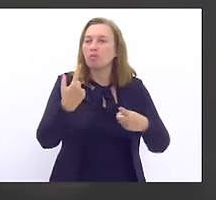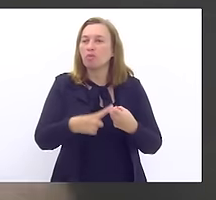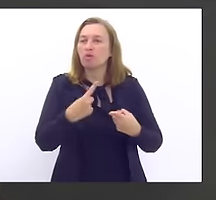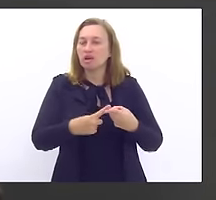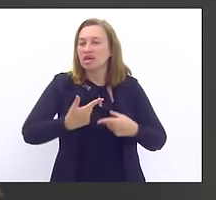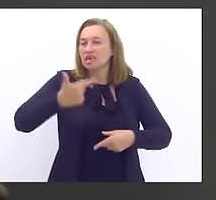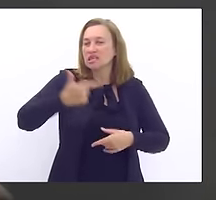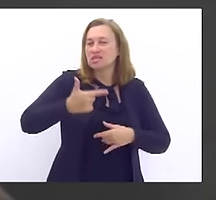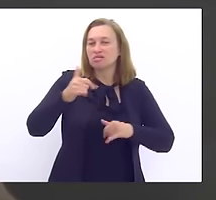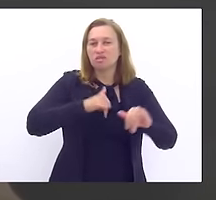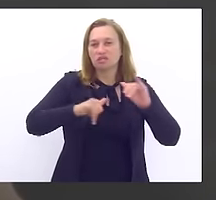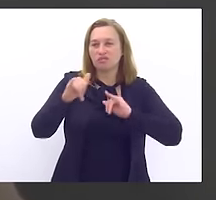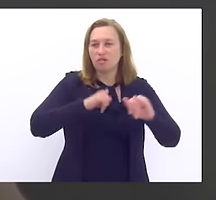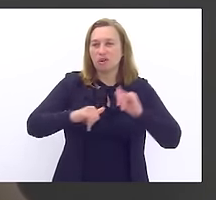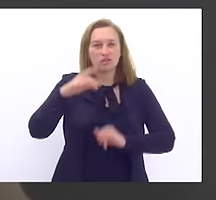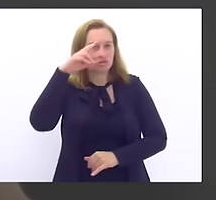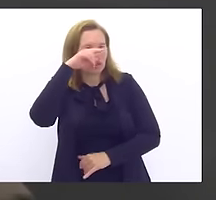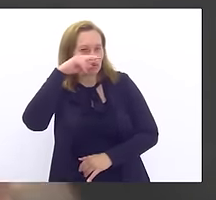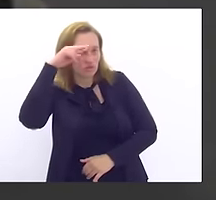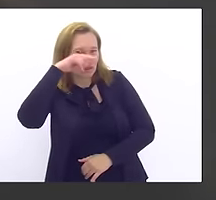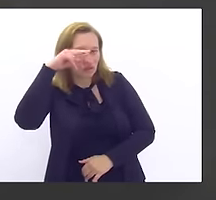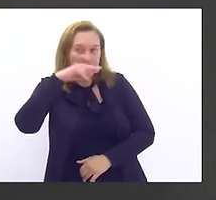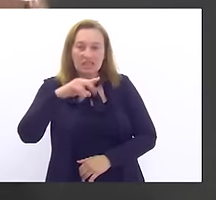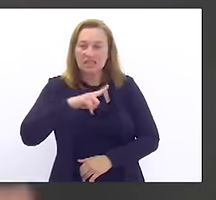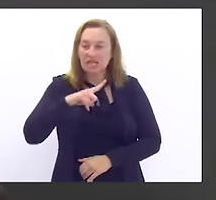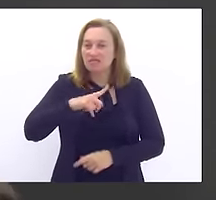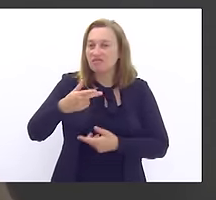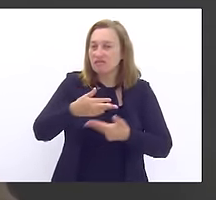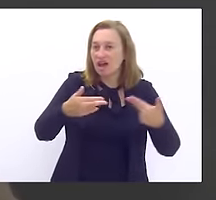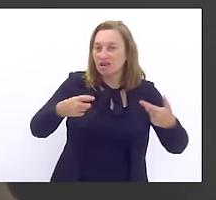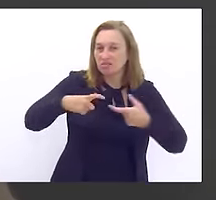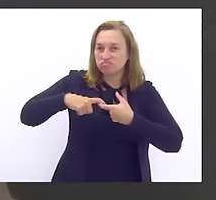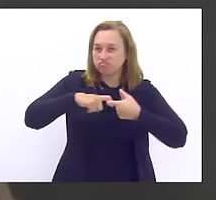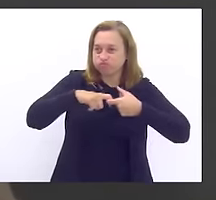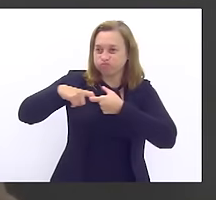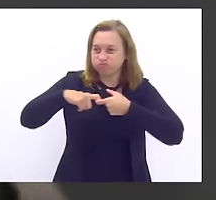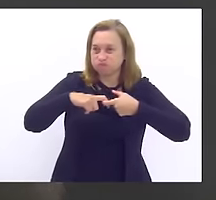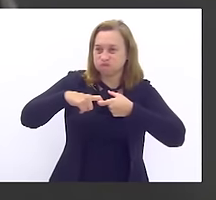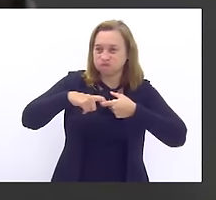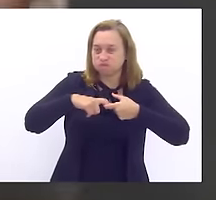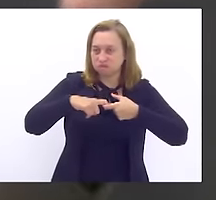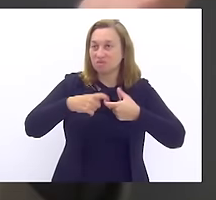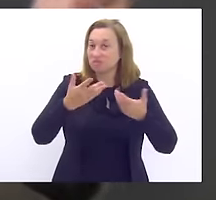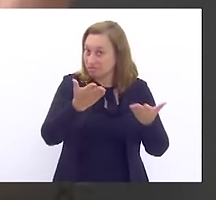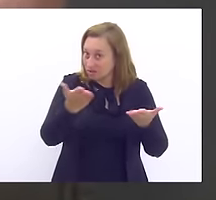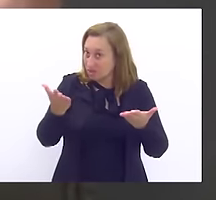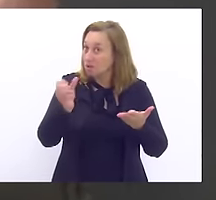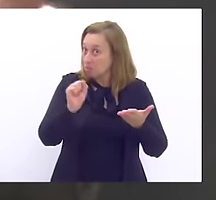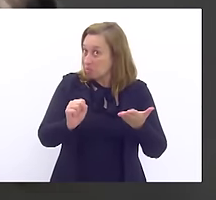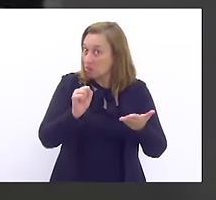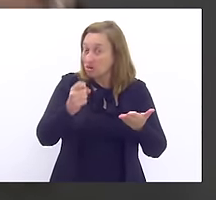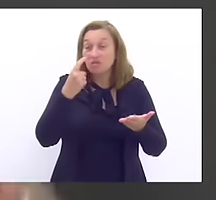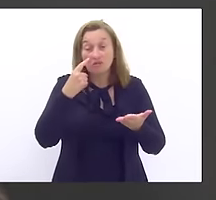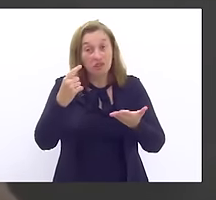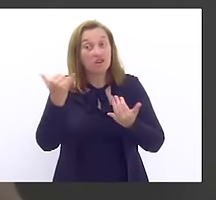as vistorias tem muitos reboques você pode pegar informação Precisa